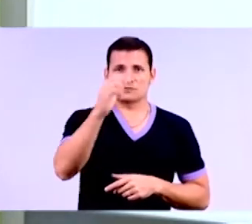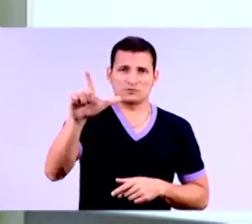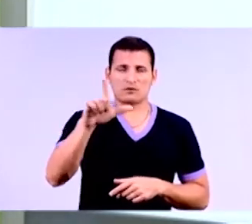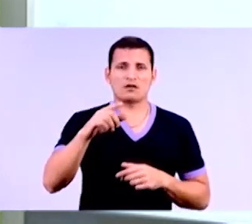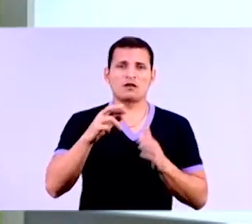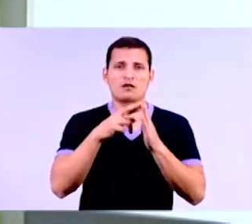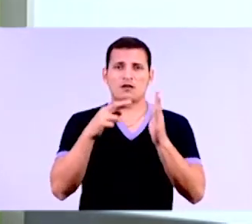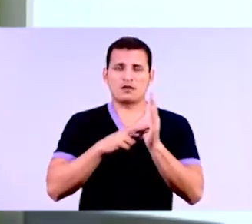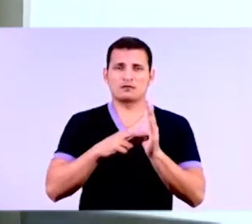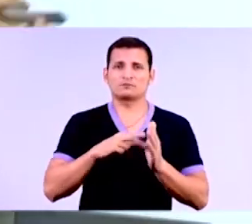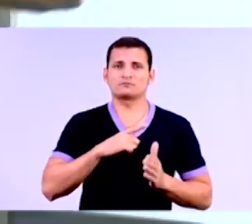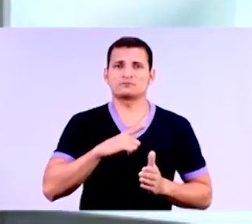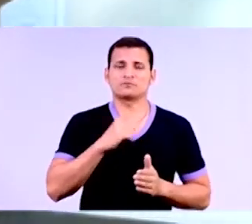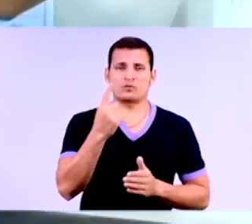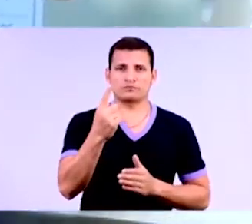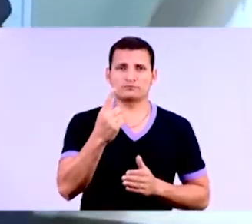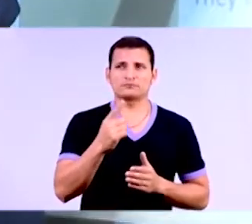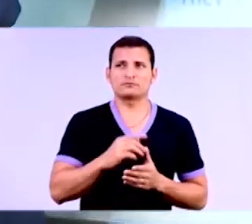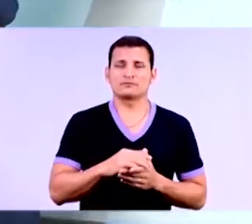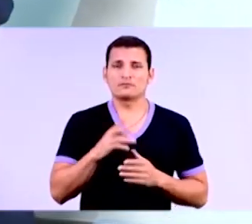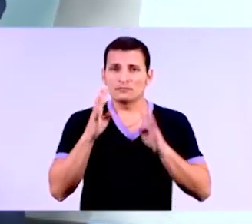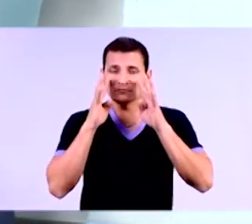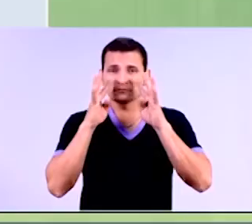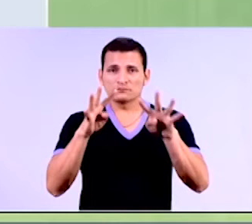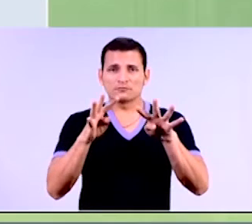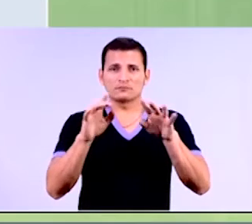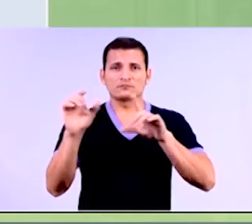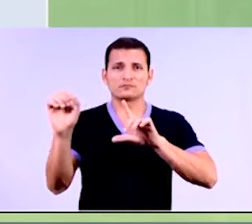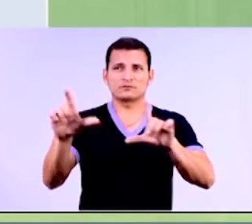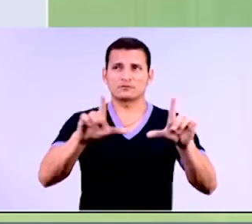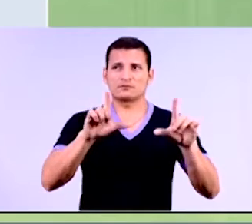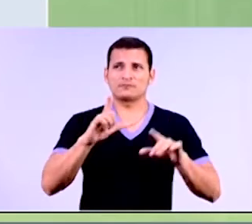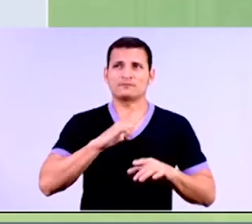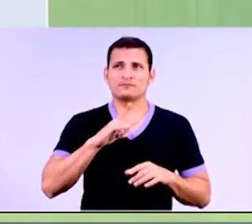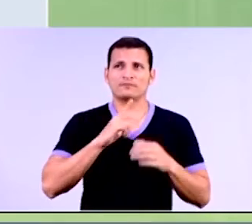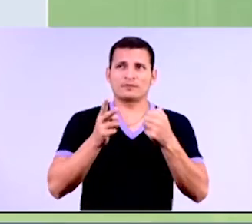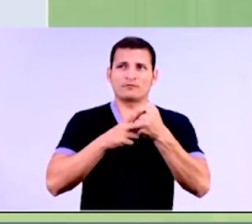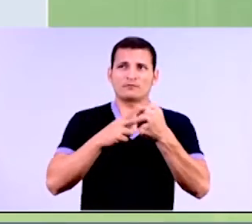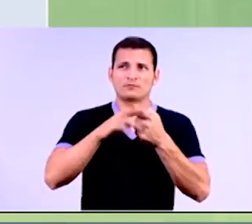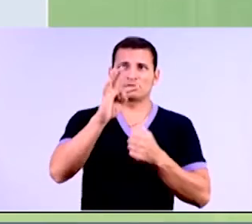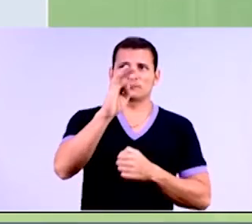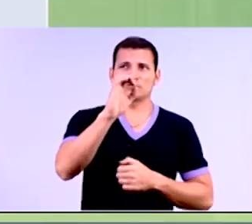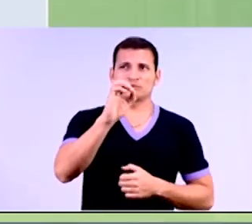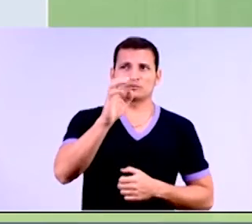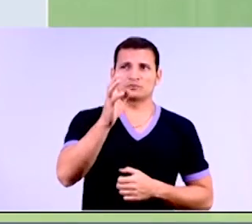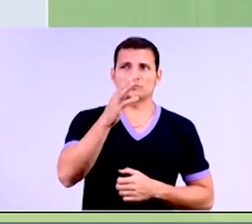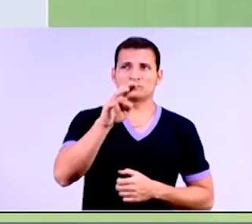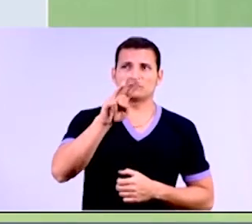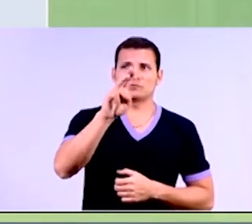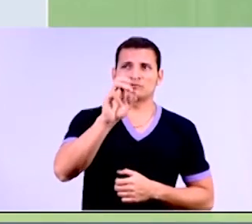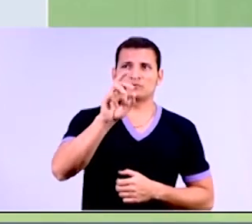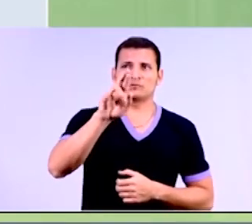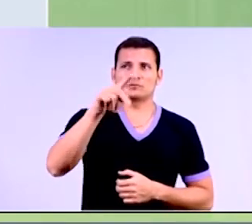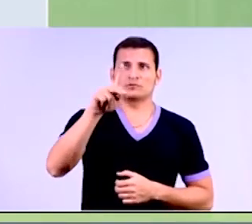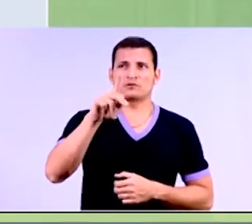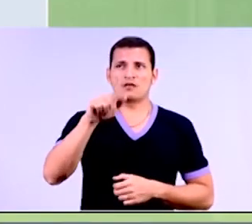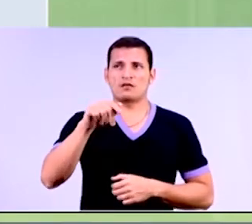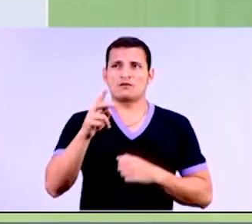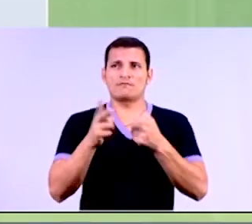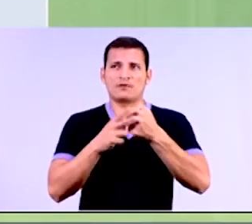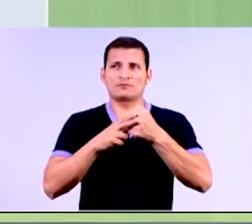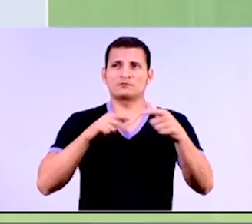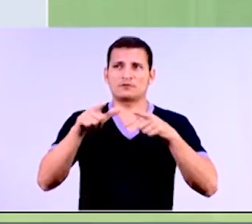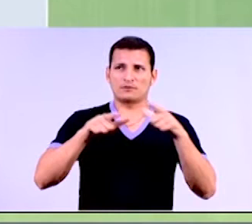Então prestem atenção no slide. Nós temos aqui o verbo to work, que é o verbo trabalhar. I work, eu trabalho,